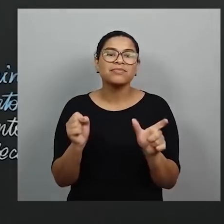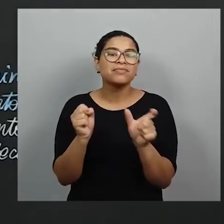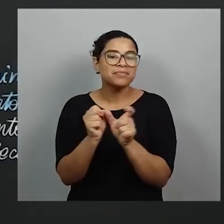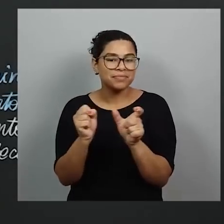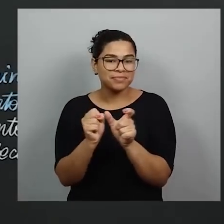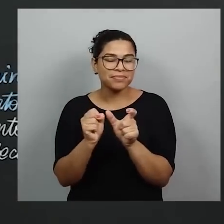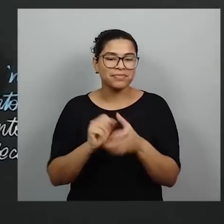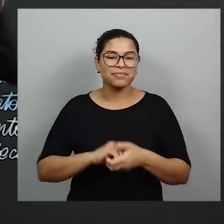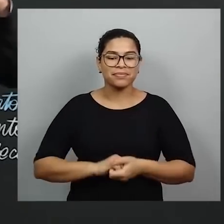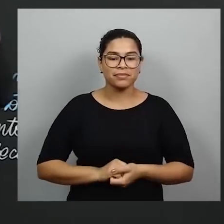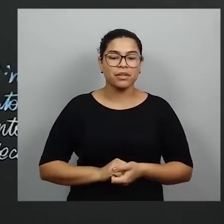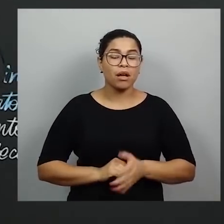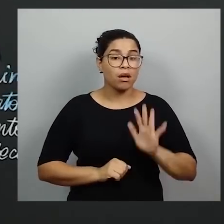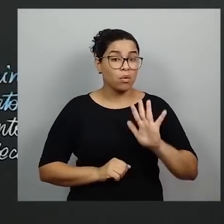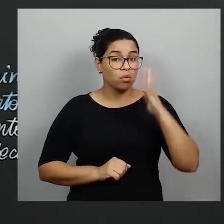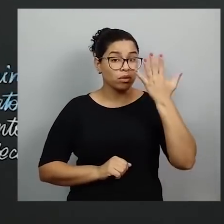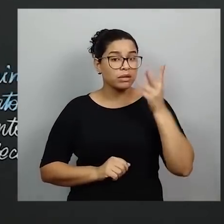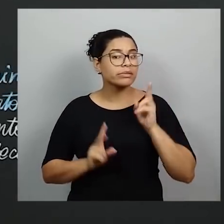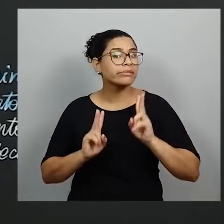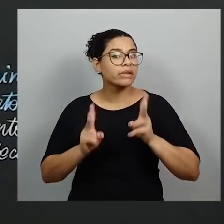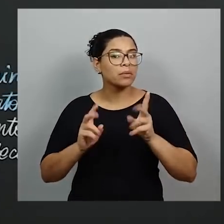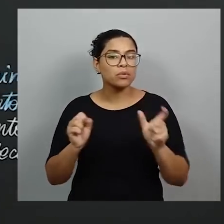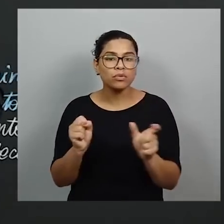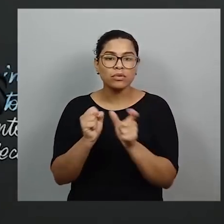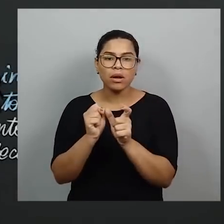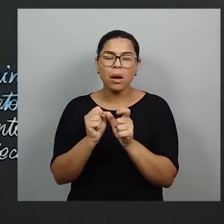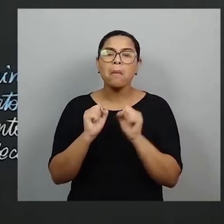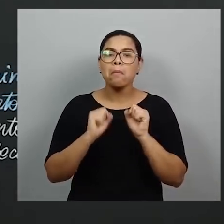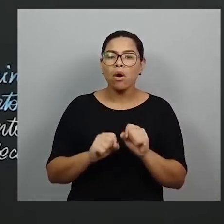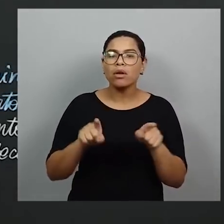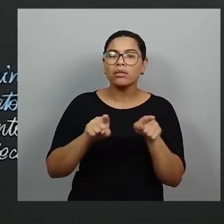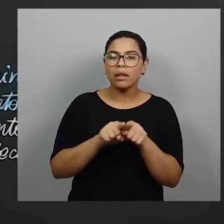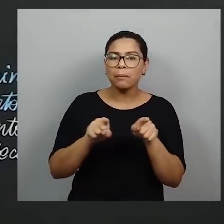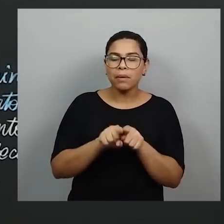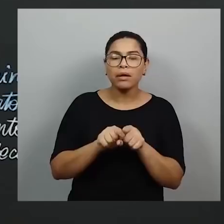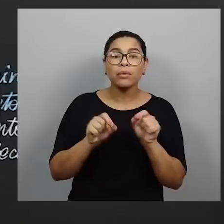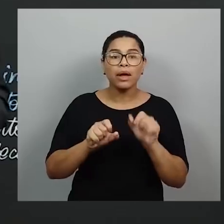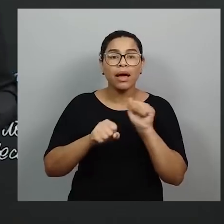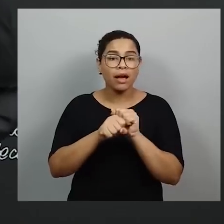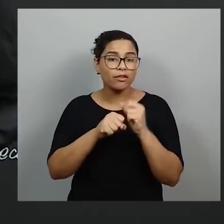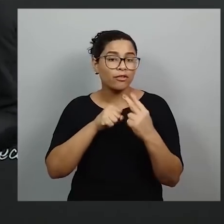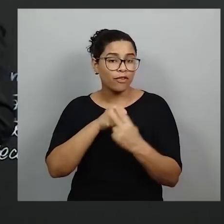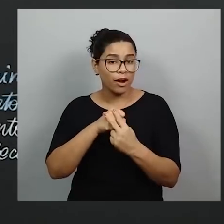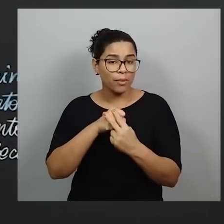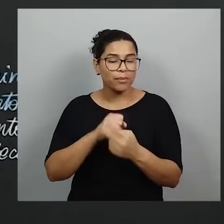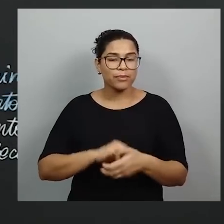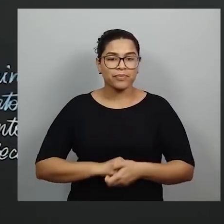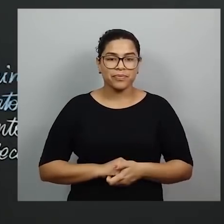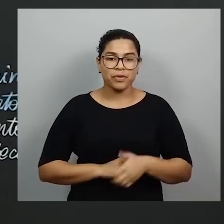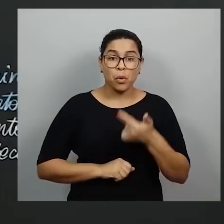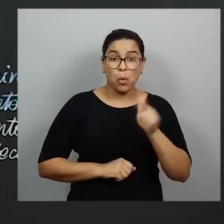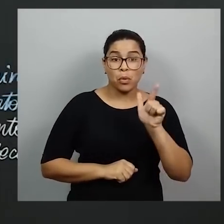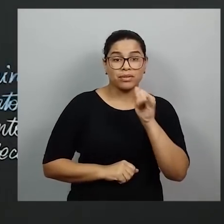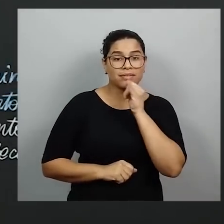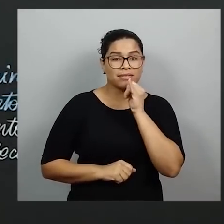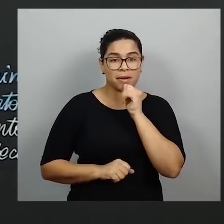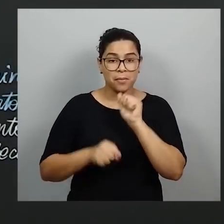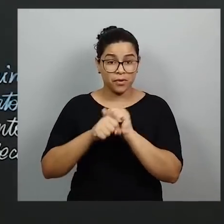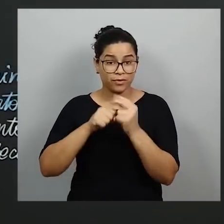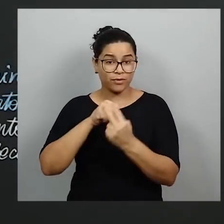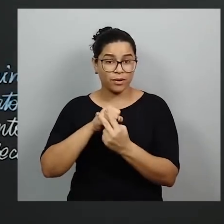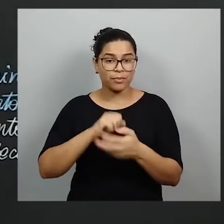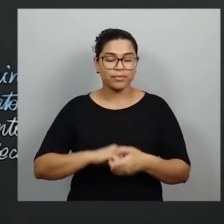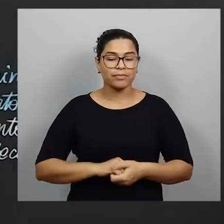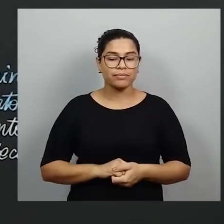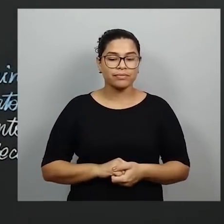Pode acontecer, e acontece muito com o substantivo, mas pode acontecer também com o advérbio. Vamos ver um exemplo com o advérbio. Olha